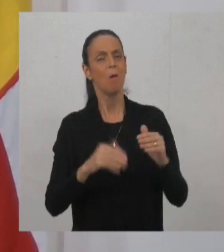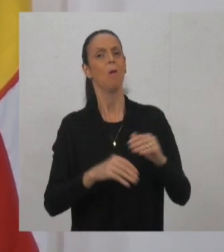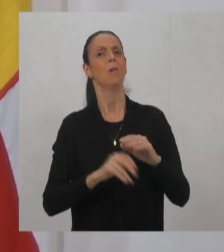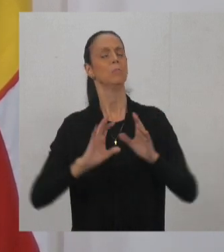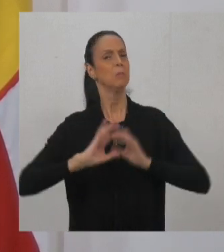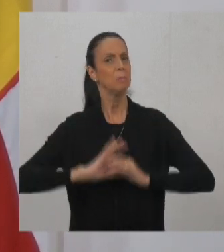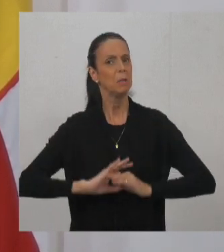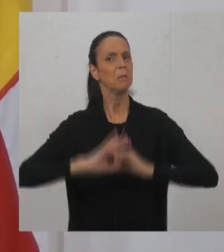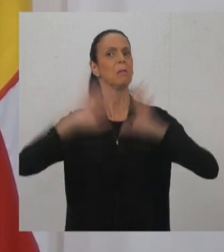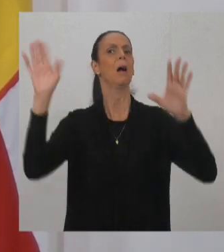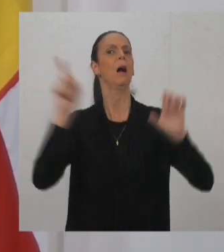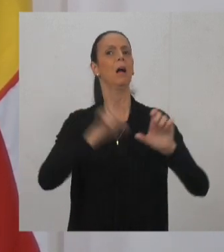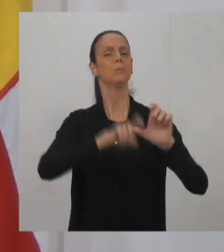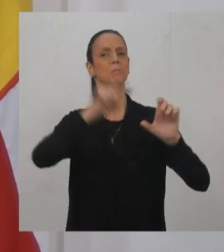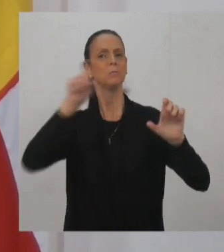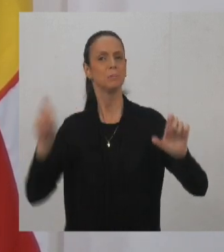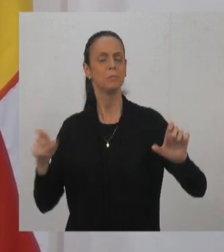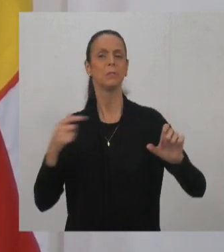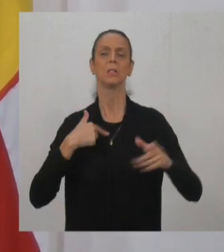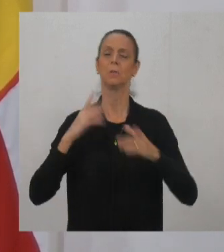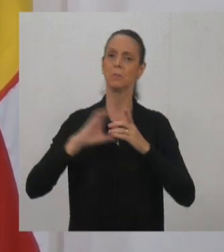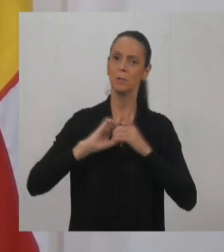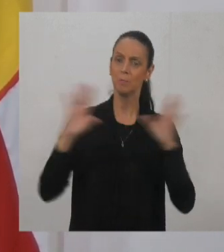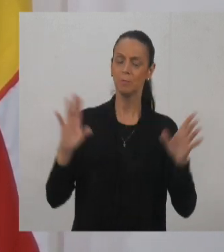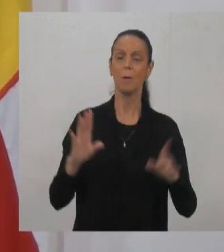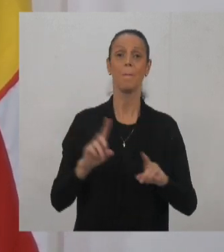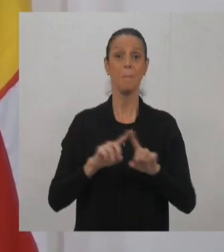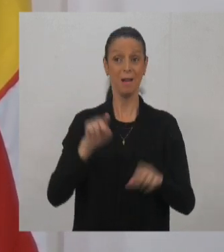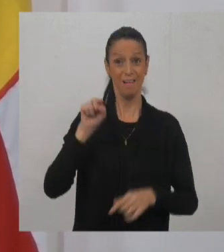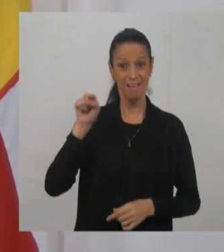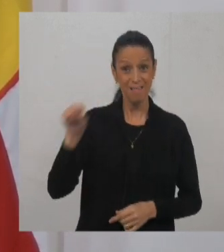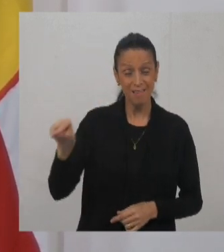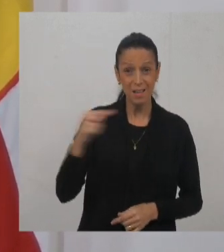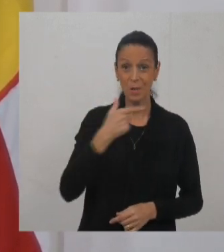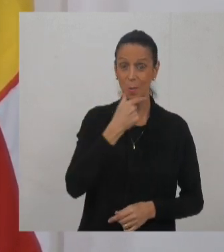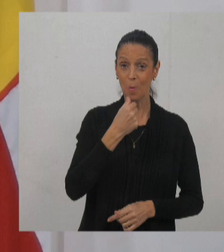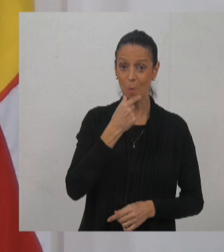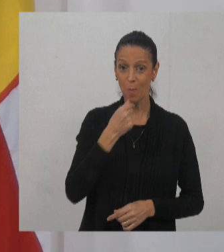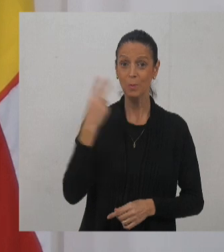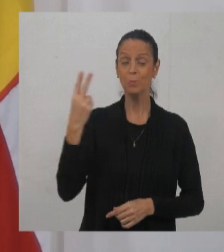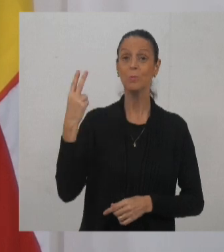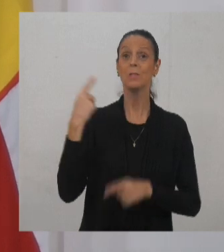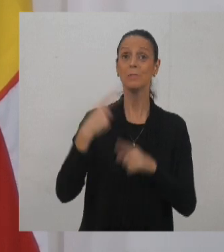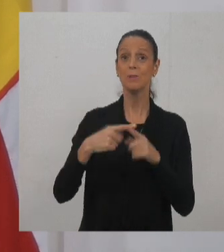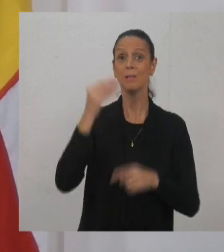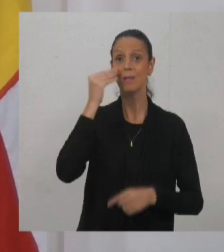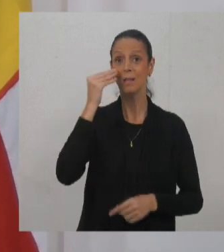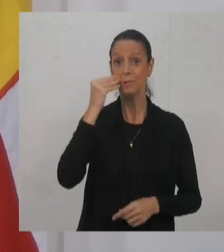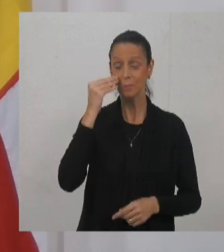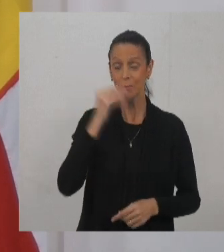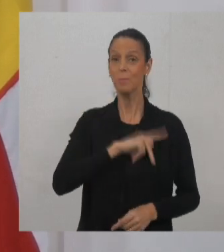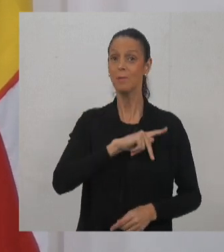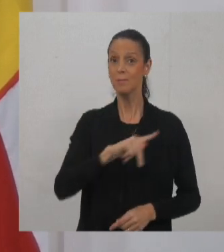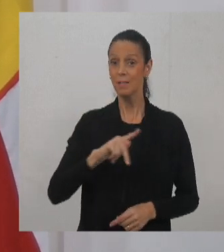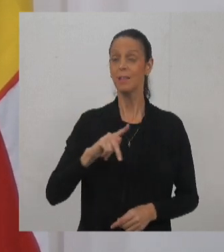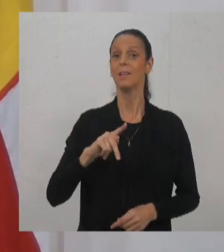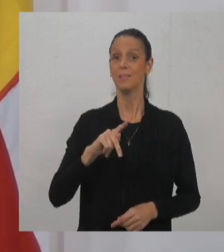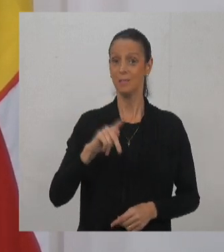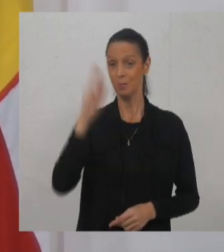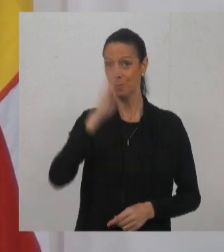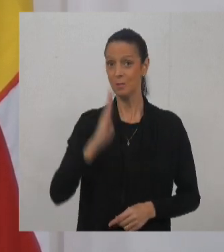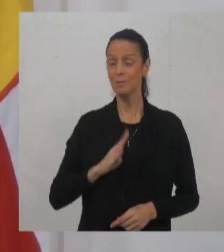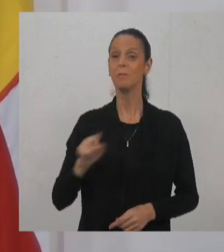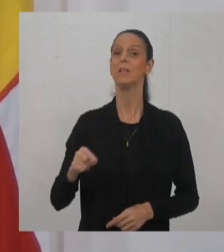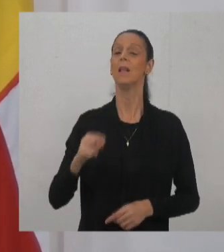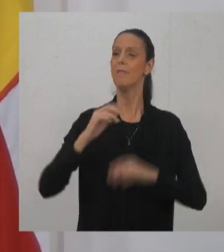que eu sou democrata, é difícil. Mas ele, Rui, que foi 2 vezes candidato a presidente, não ganhou, ele pregava